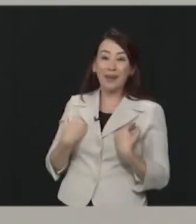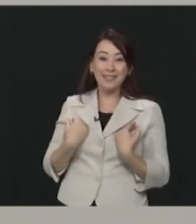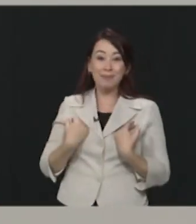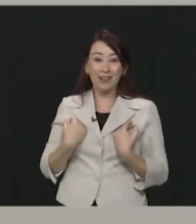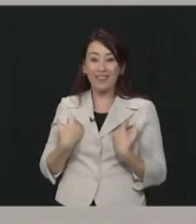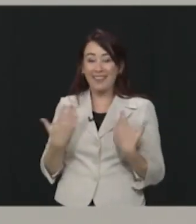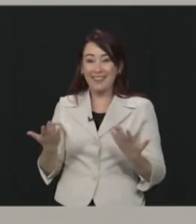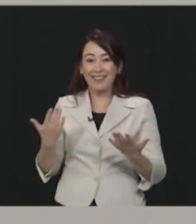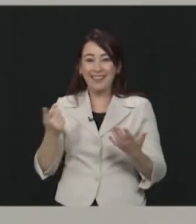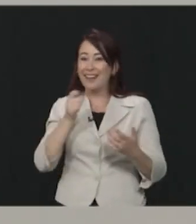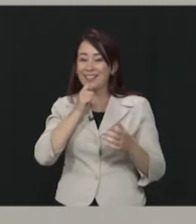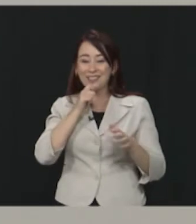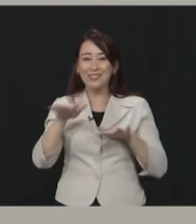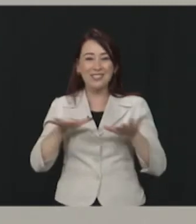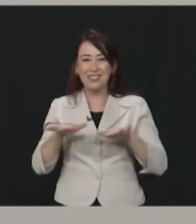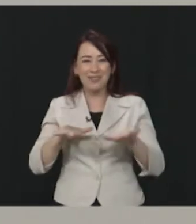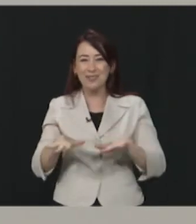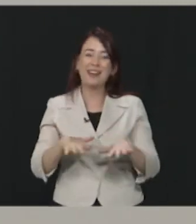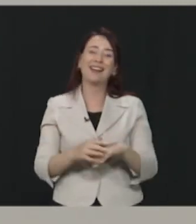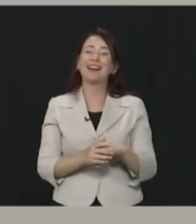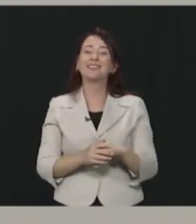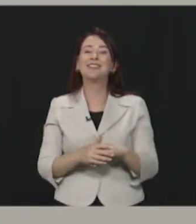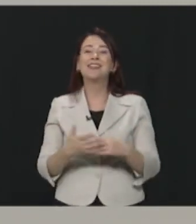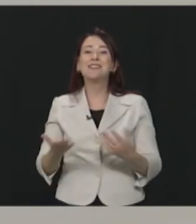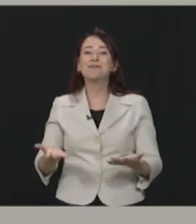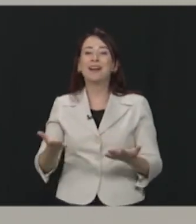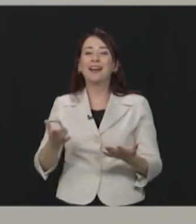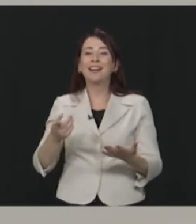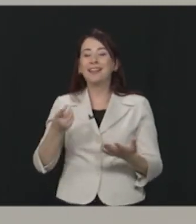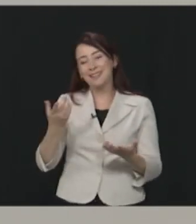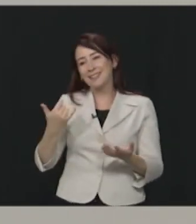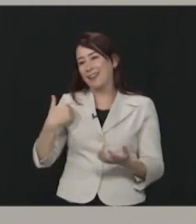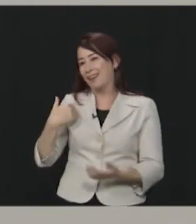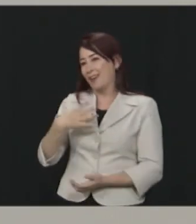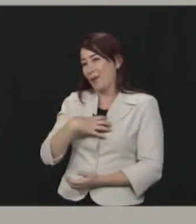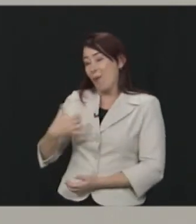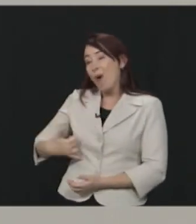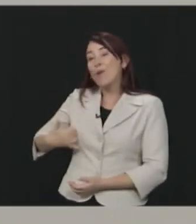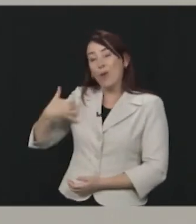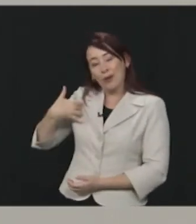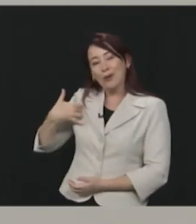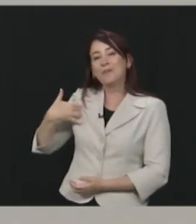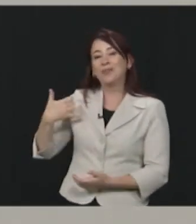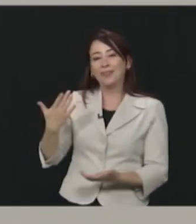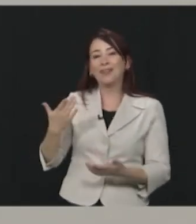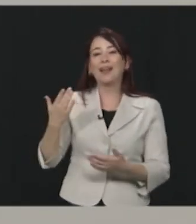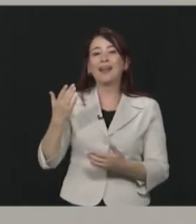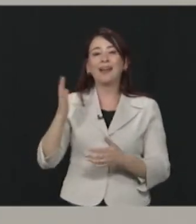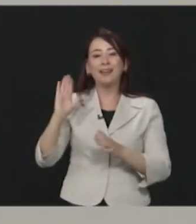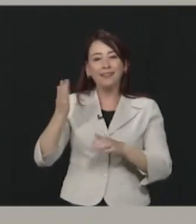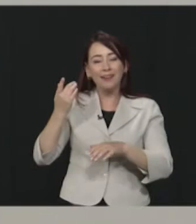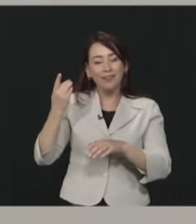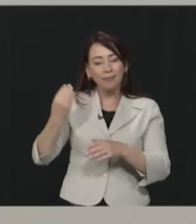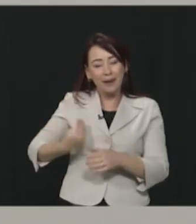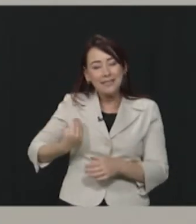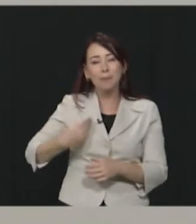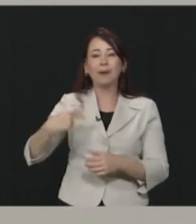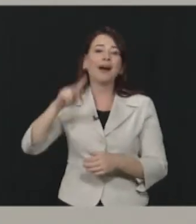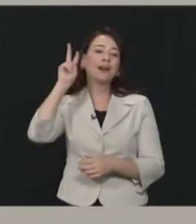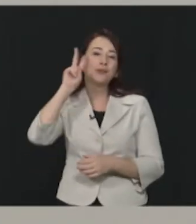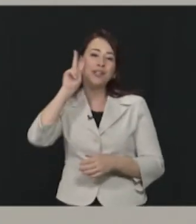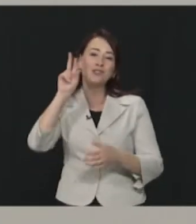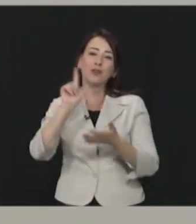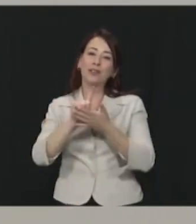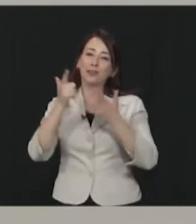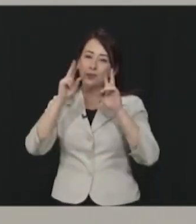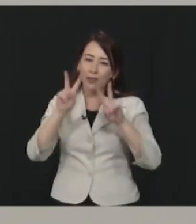Fui pega desprevenida, né? Não tinha preparado. Mas é um orgulho, né, ter